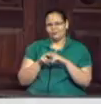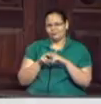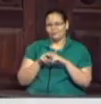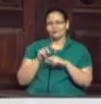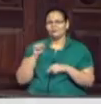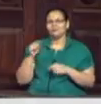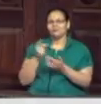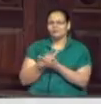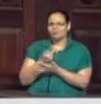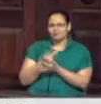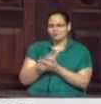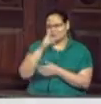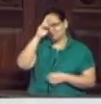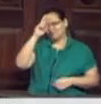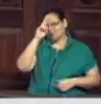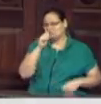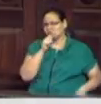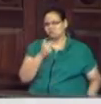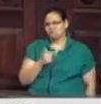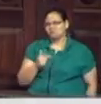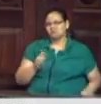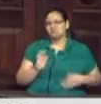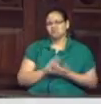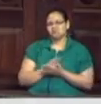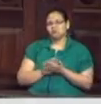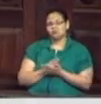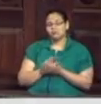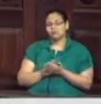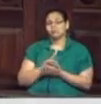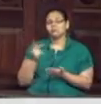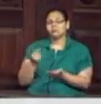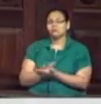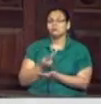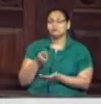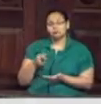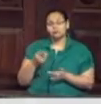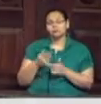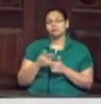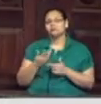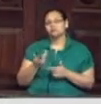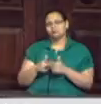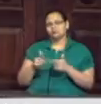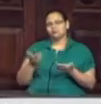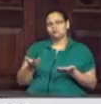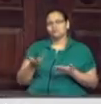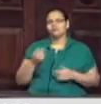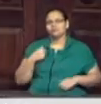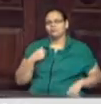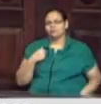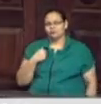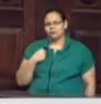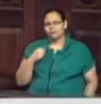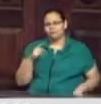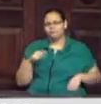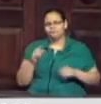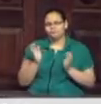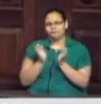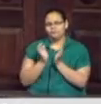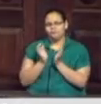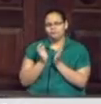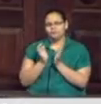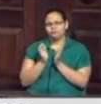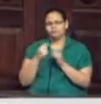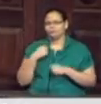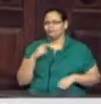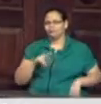estar passando por essa situação, deputado. E eu, particularmente, não é